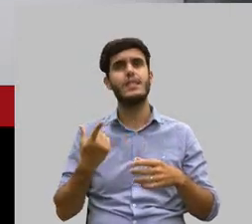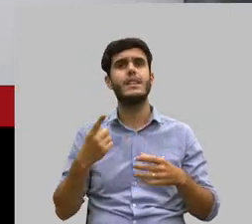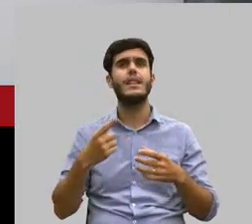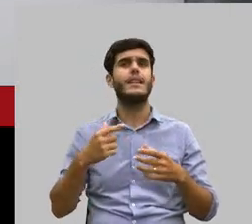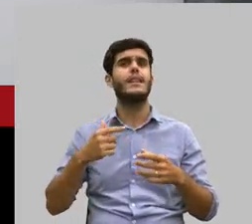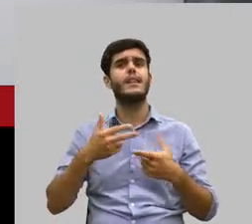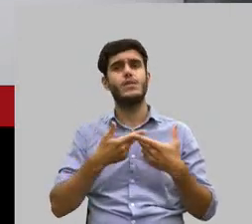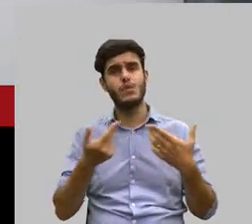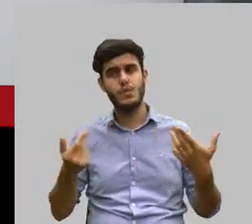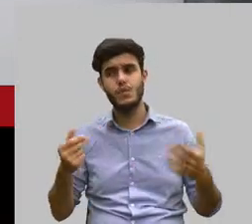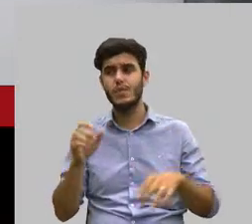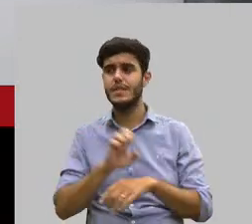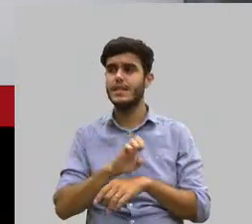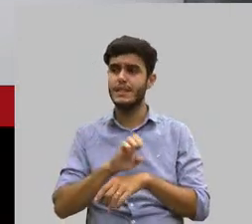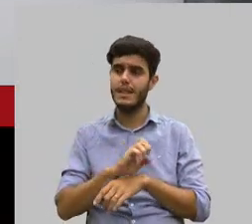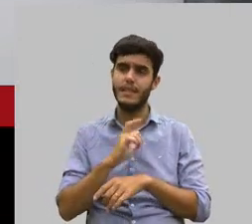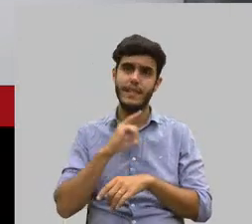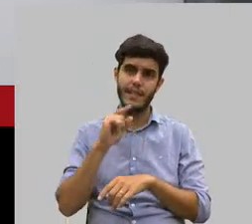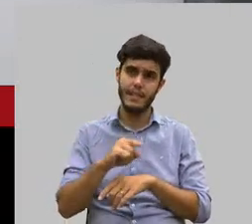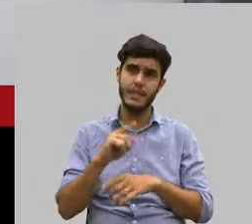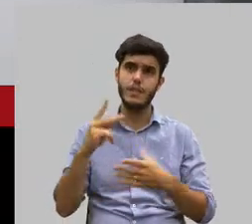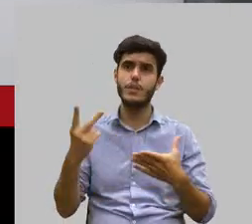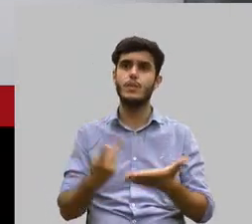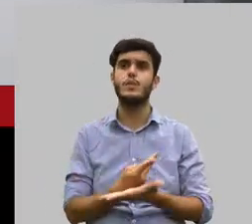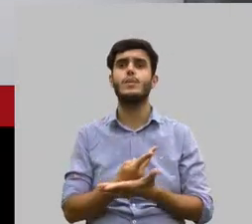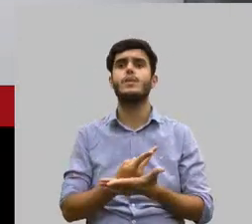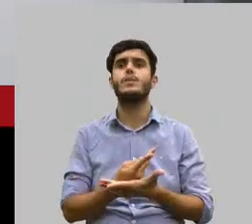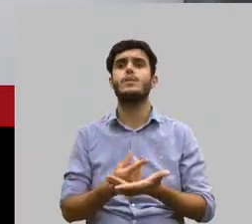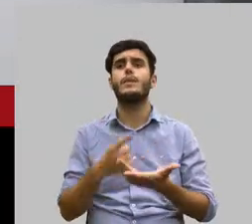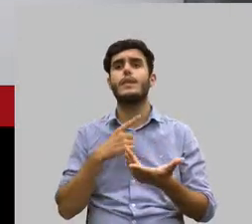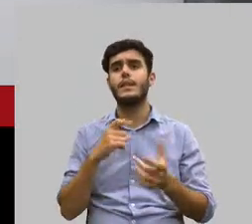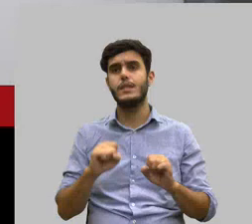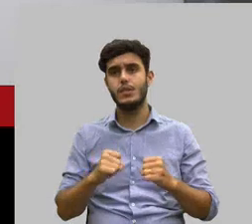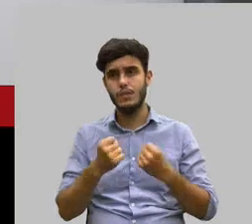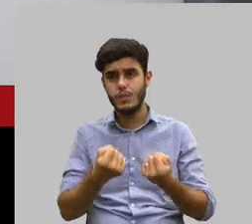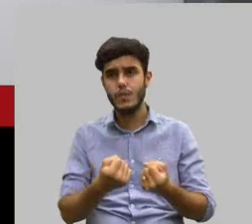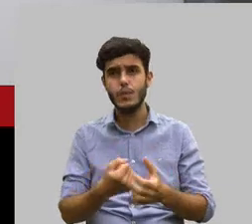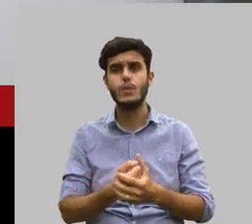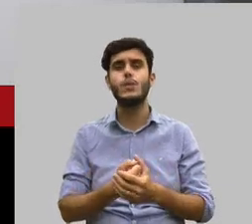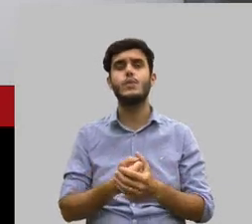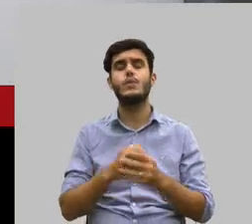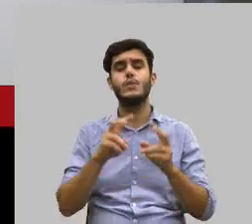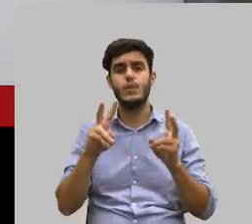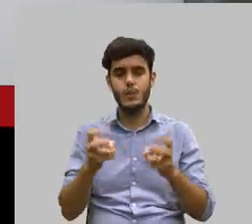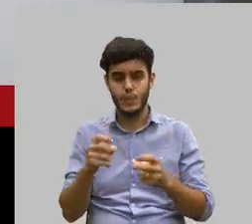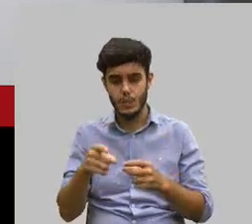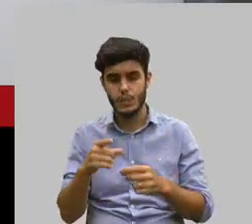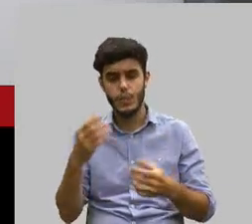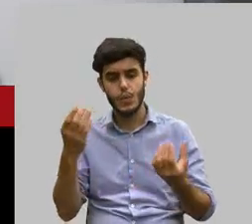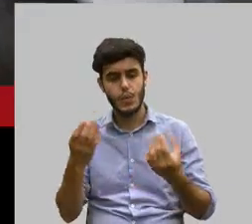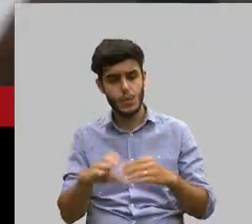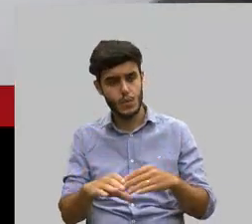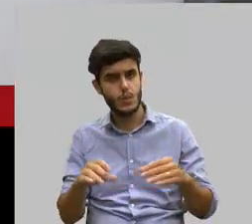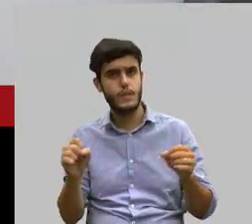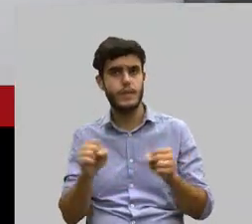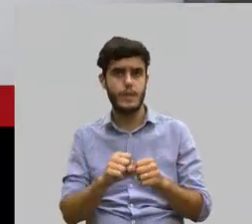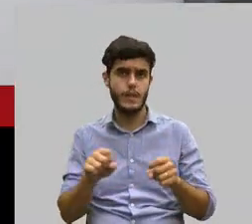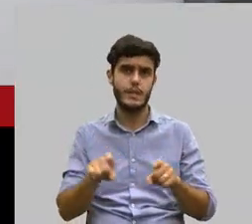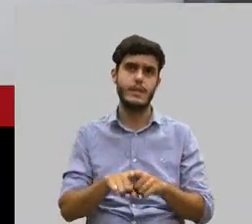do Estado chegando nesses lugares e a gente vê o seu esforço eh com a realização de concurso a gente sabe da